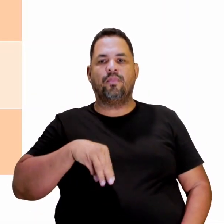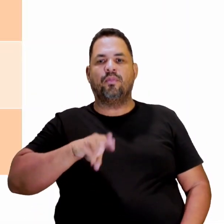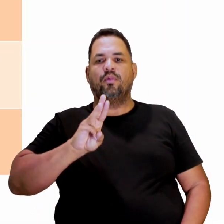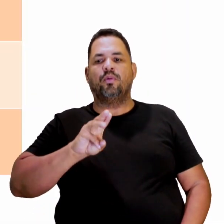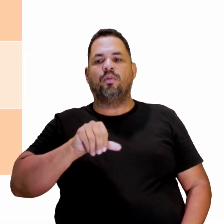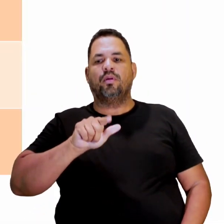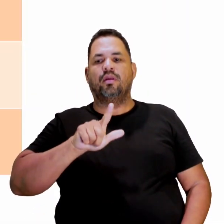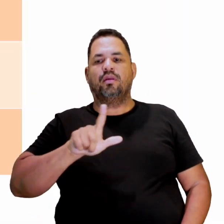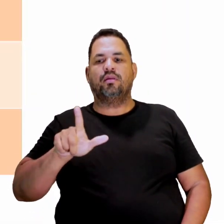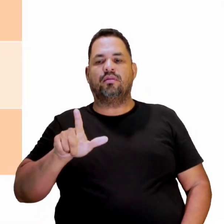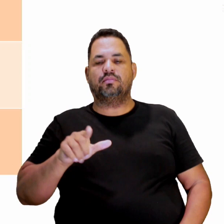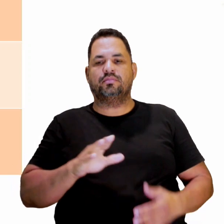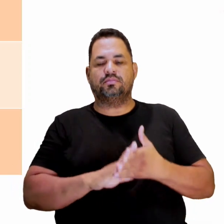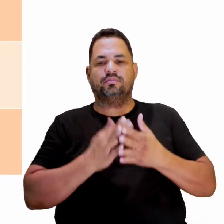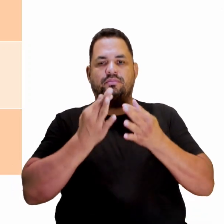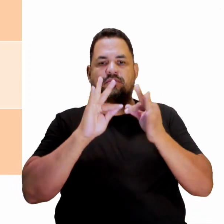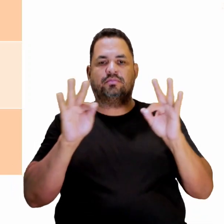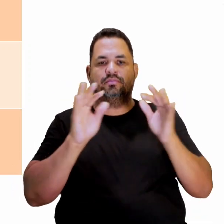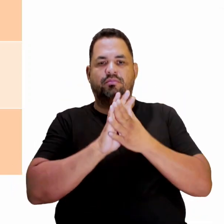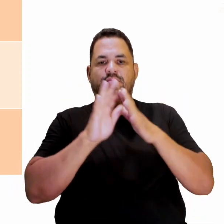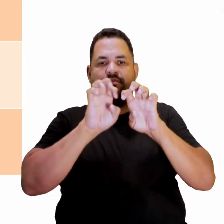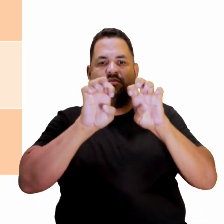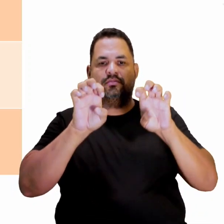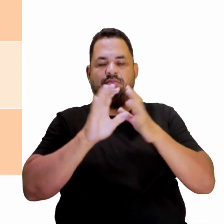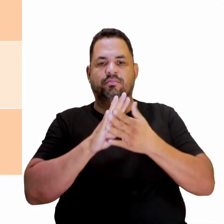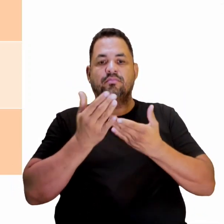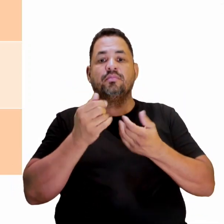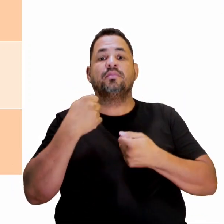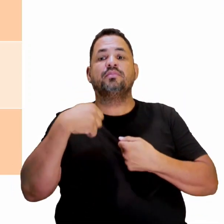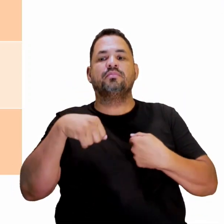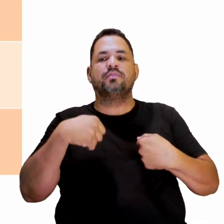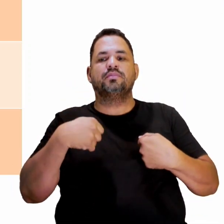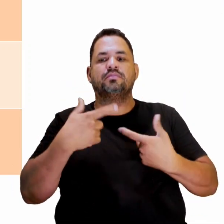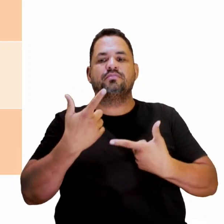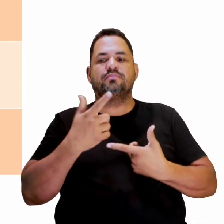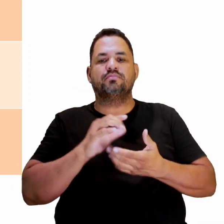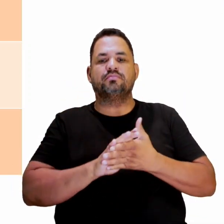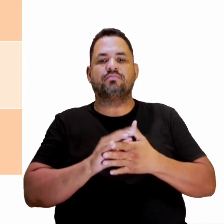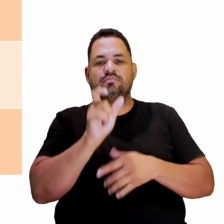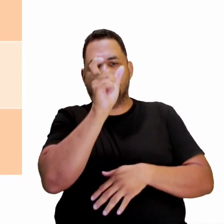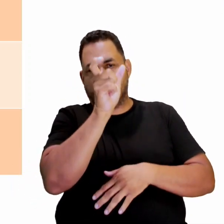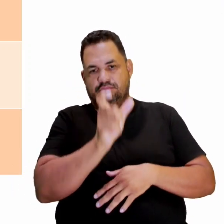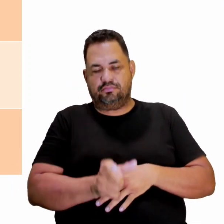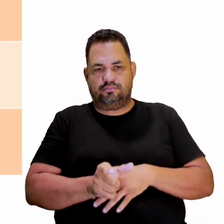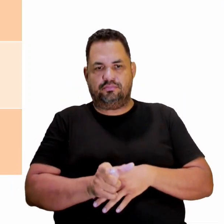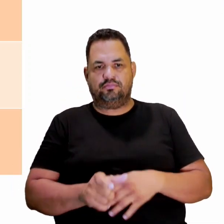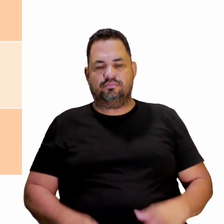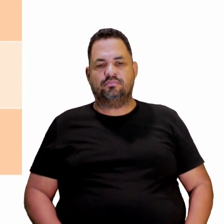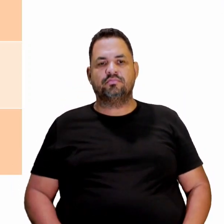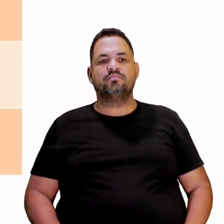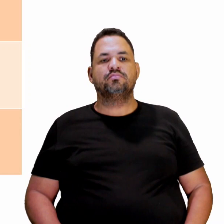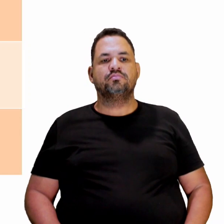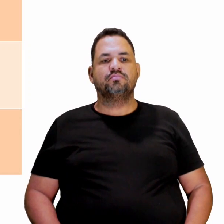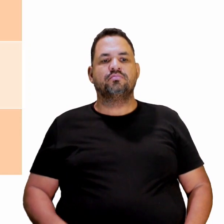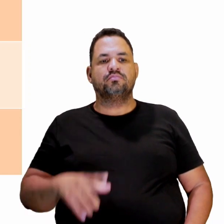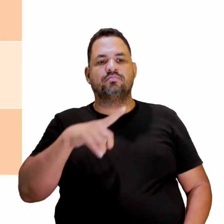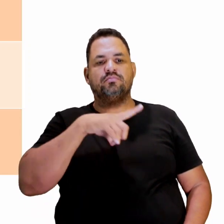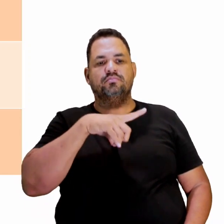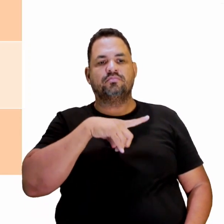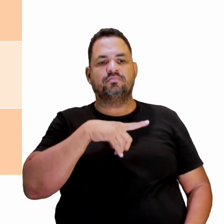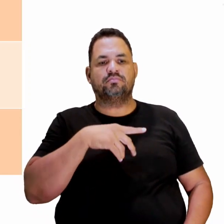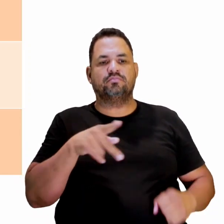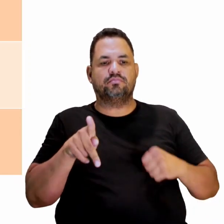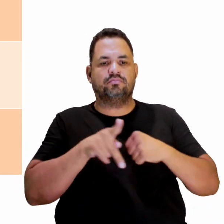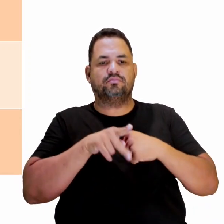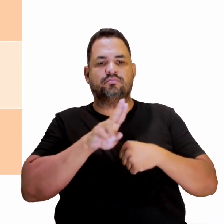muito fácil, muito simples, a estrutura. O que você precisa? Você precisa do sujeito, obviamente. Aqui nós temos os